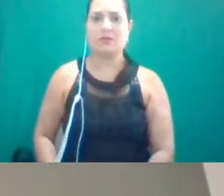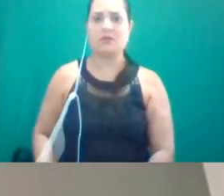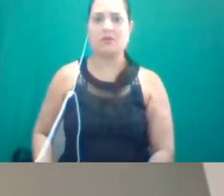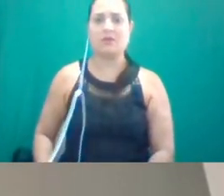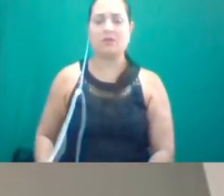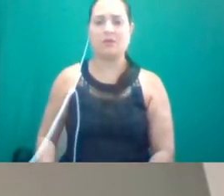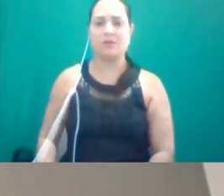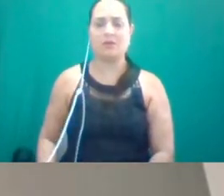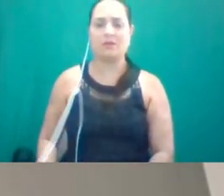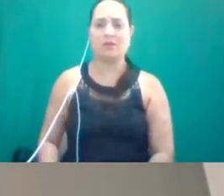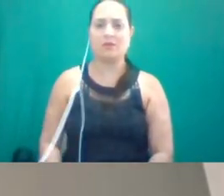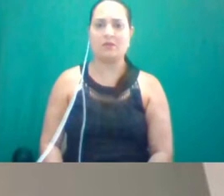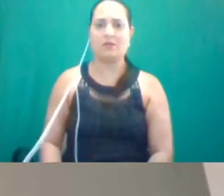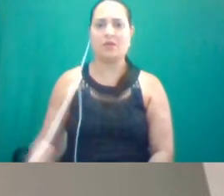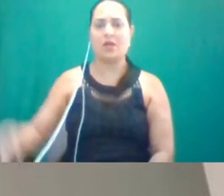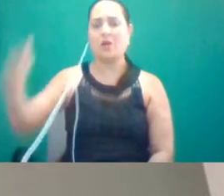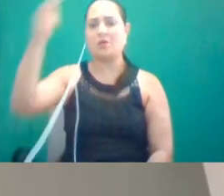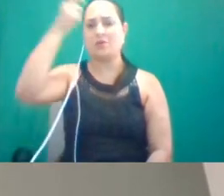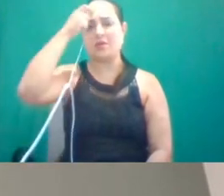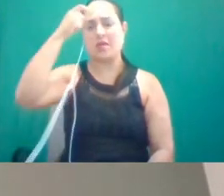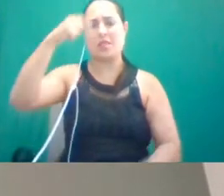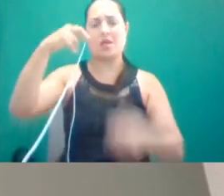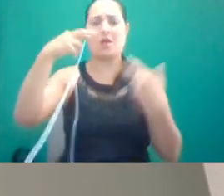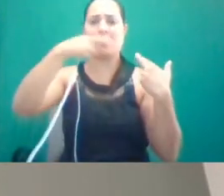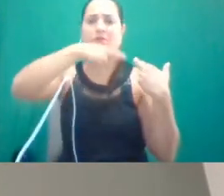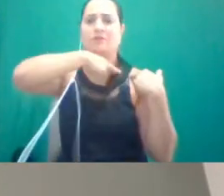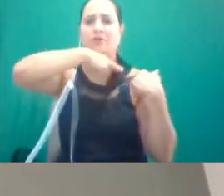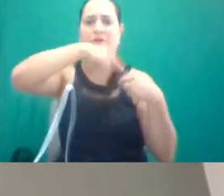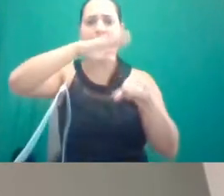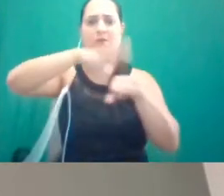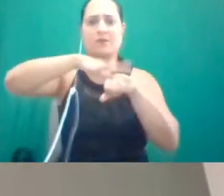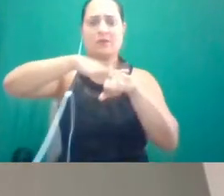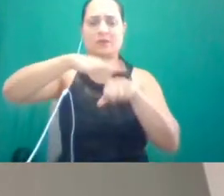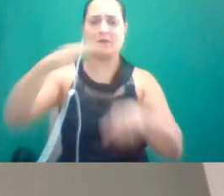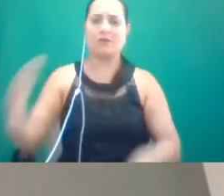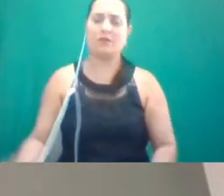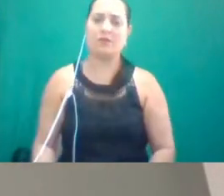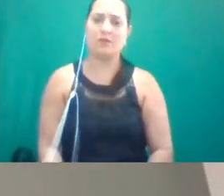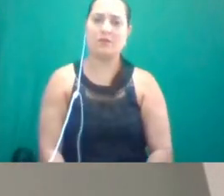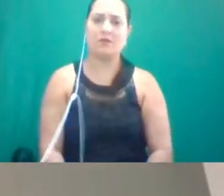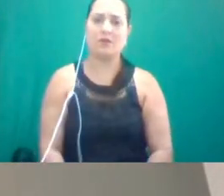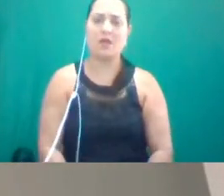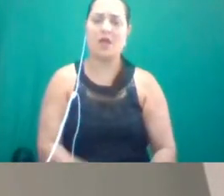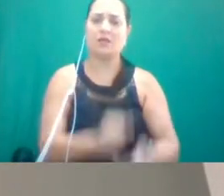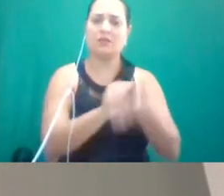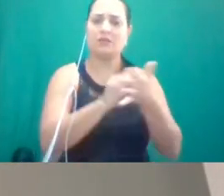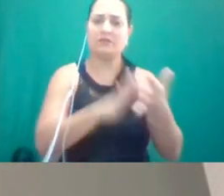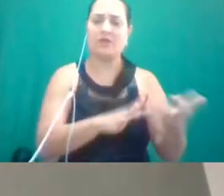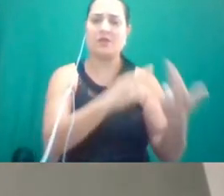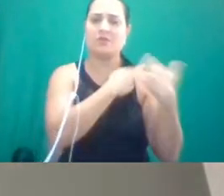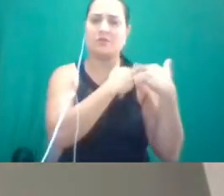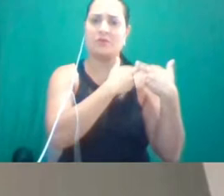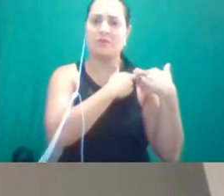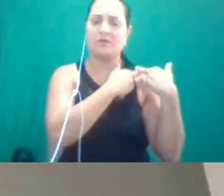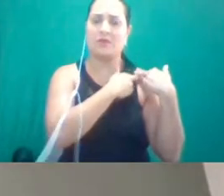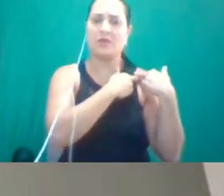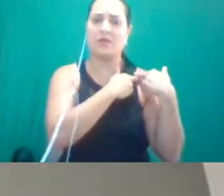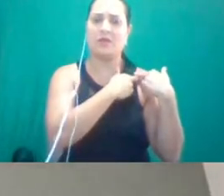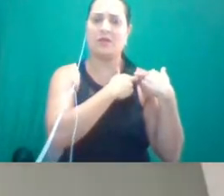em busca do engrandecimento da arte, da educação e da cultura do meu país e do mundo.